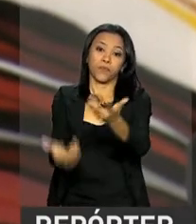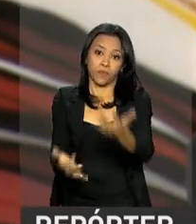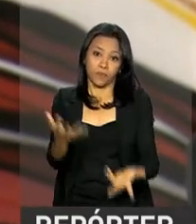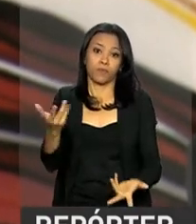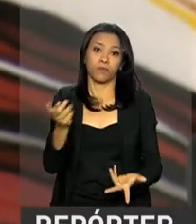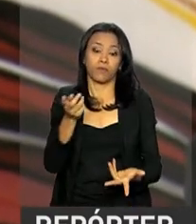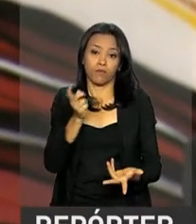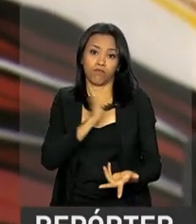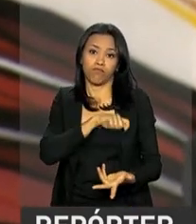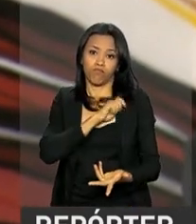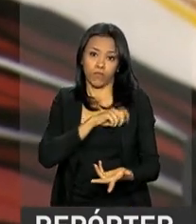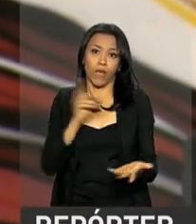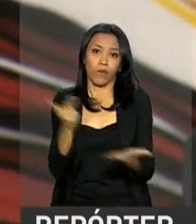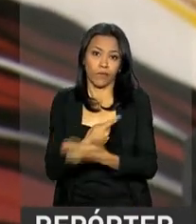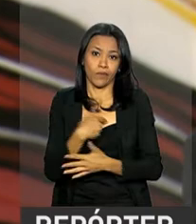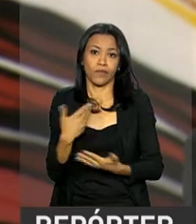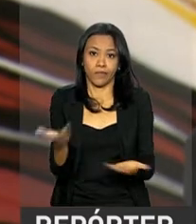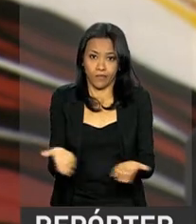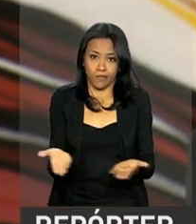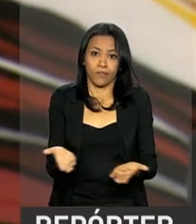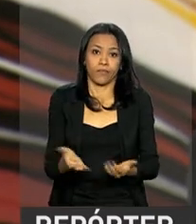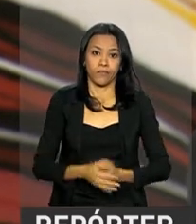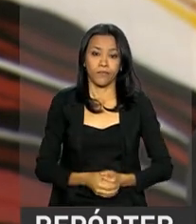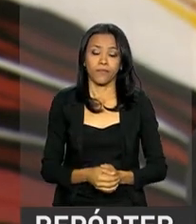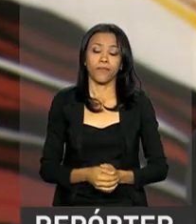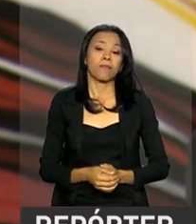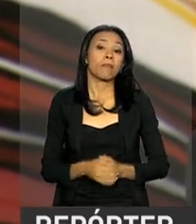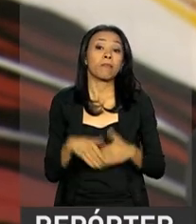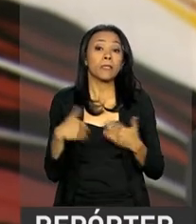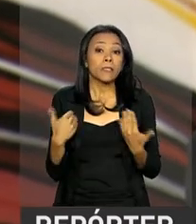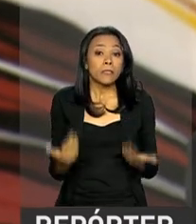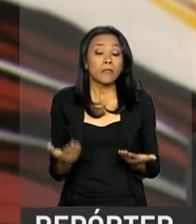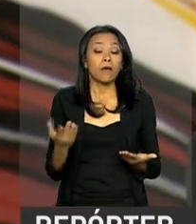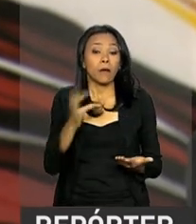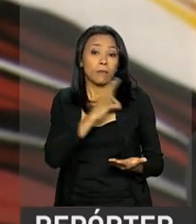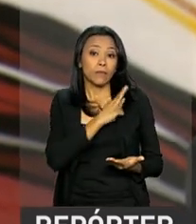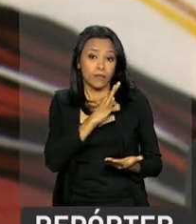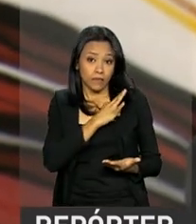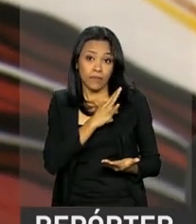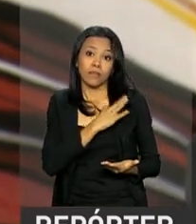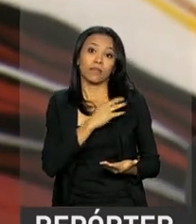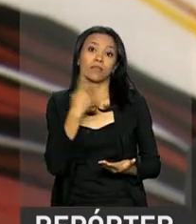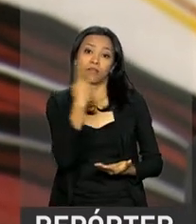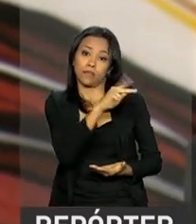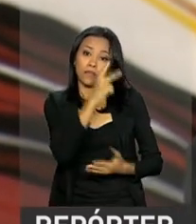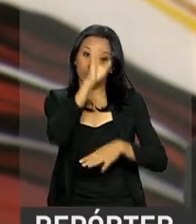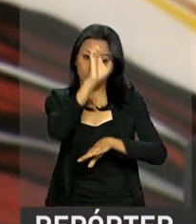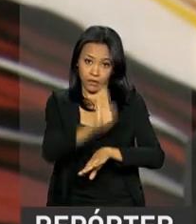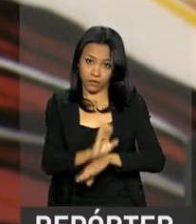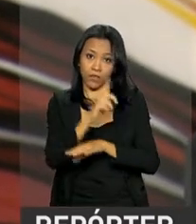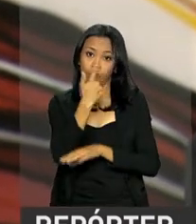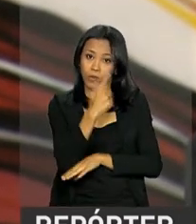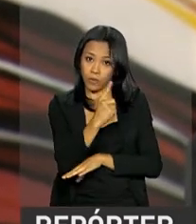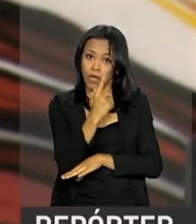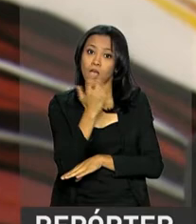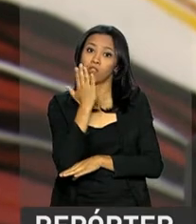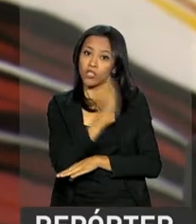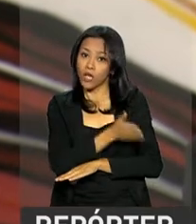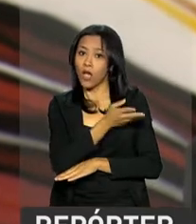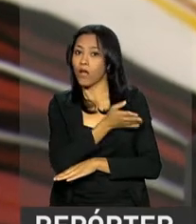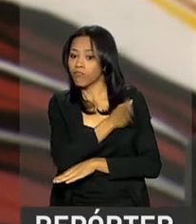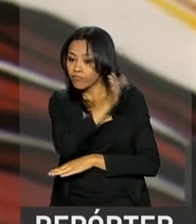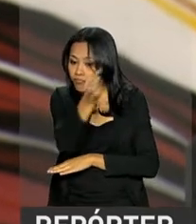algo está acontecendo agora a gente a polícia civil de goiás eu tive informação também que já está atuando na